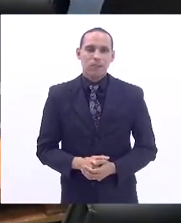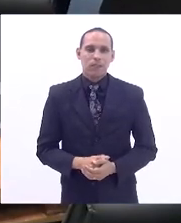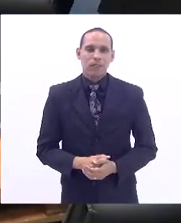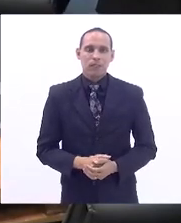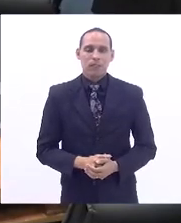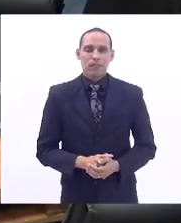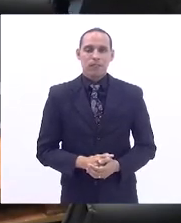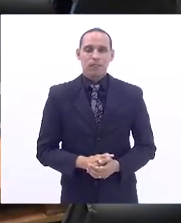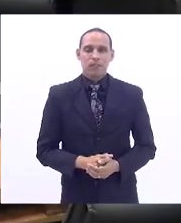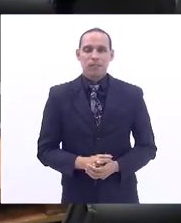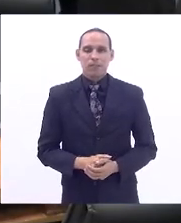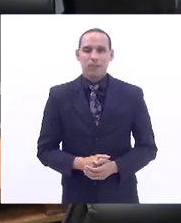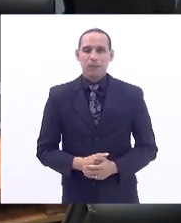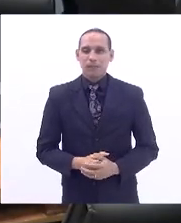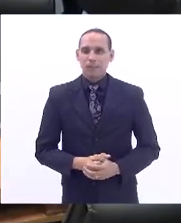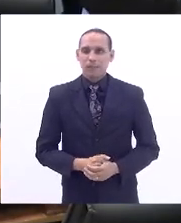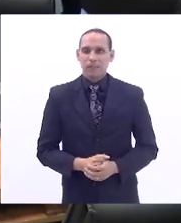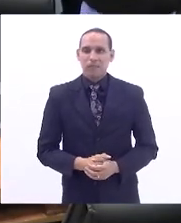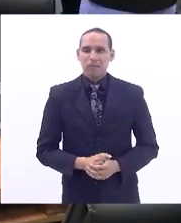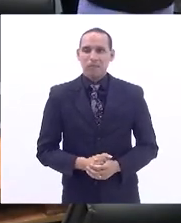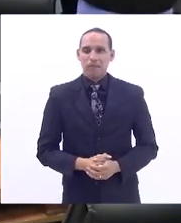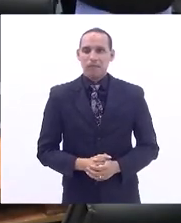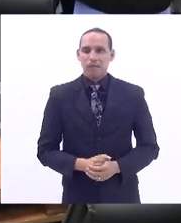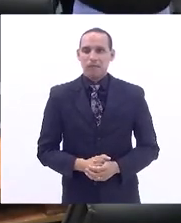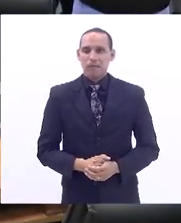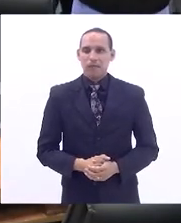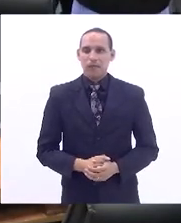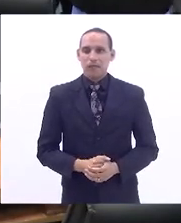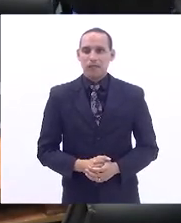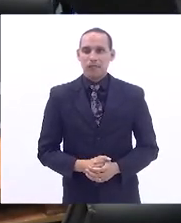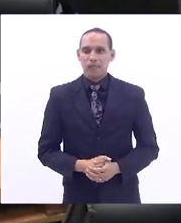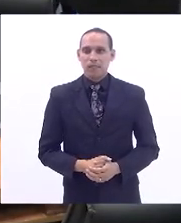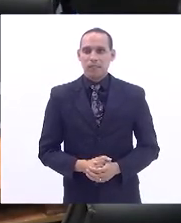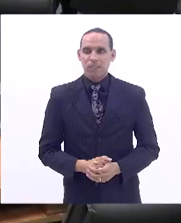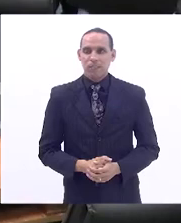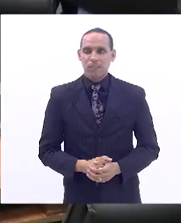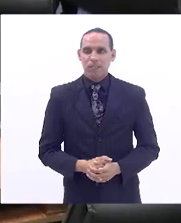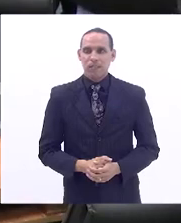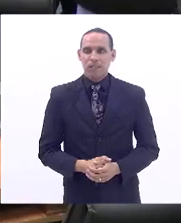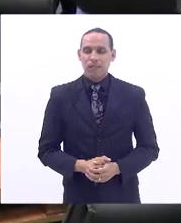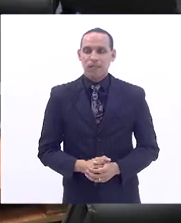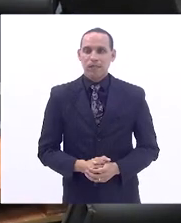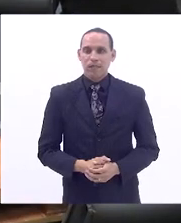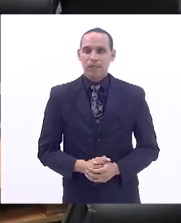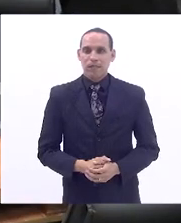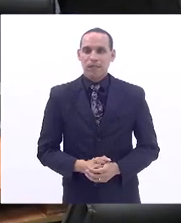E aí E aí